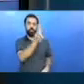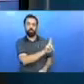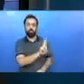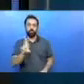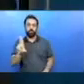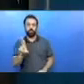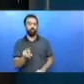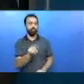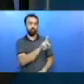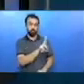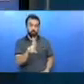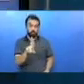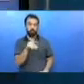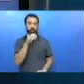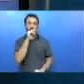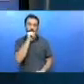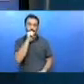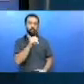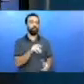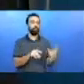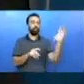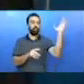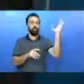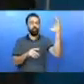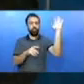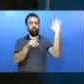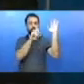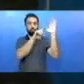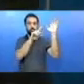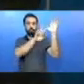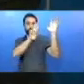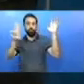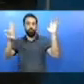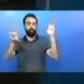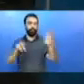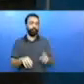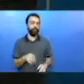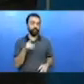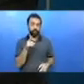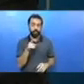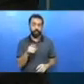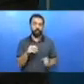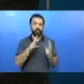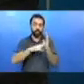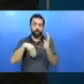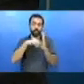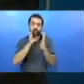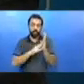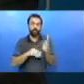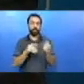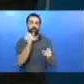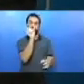fruta, laranja. E aqui o nome da árvore, laranjeira. Vocês deveriam pintar as partes que eram iguais nas